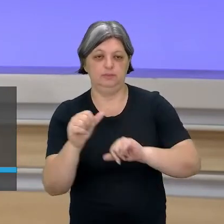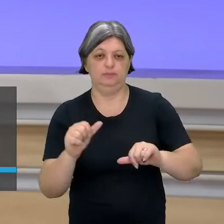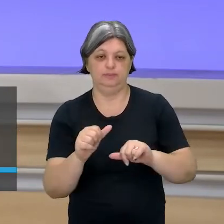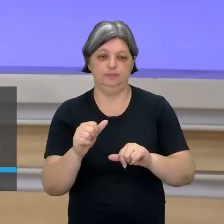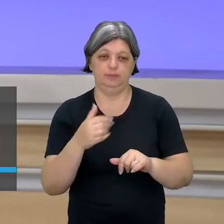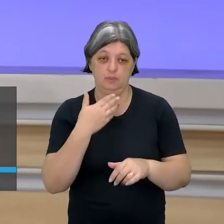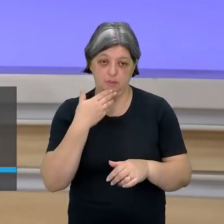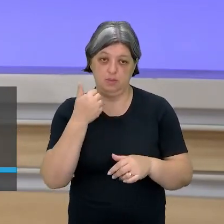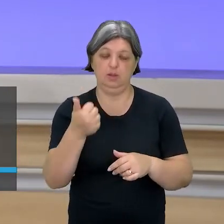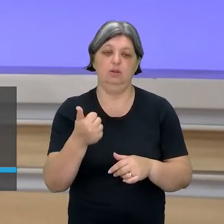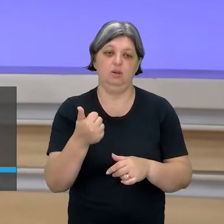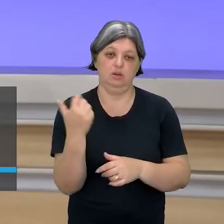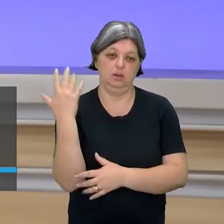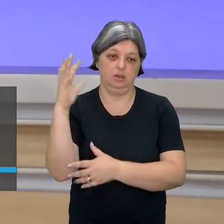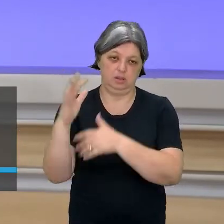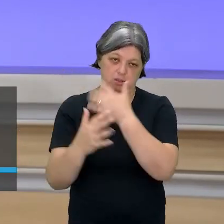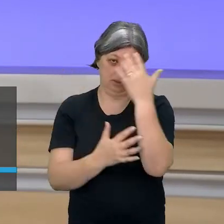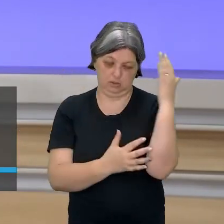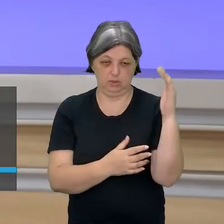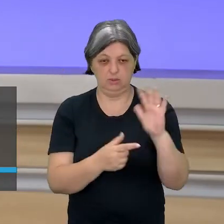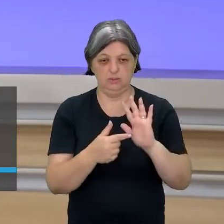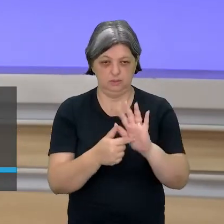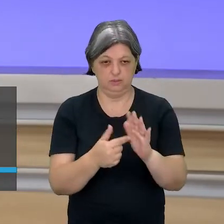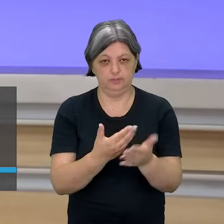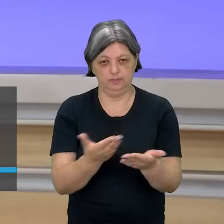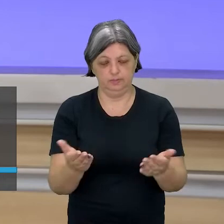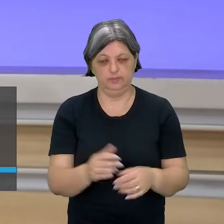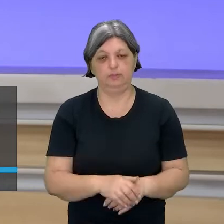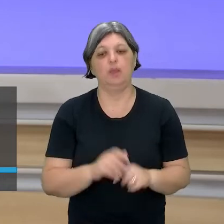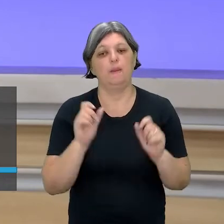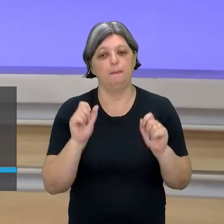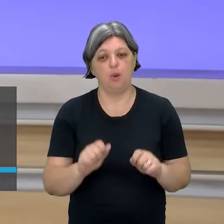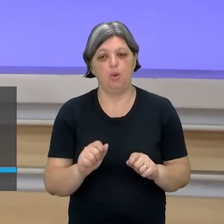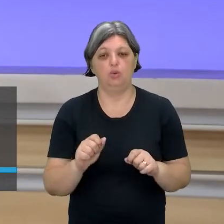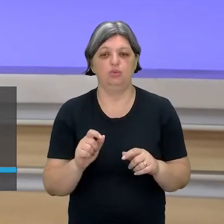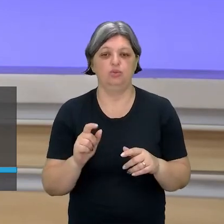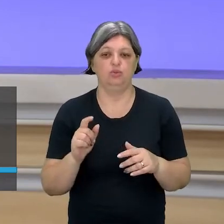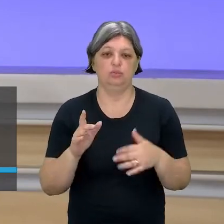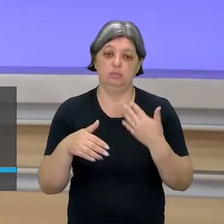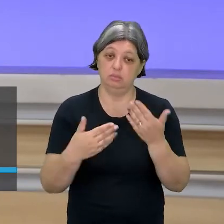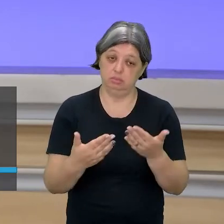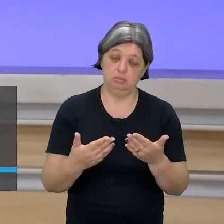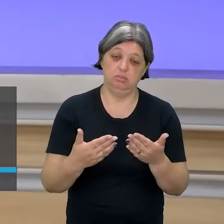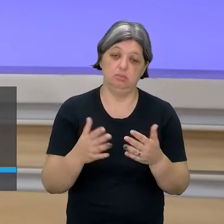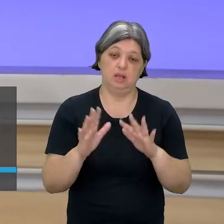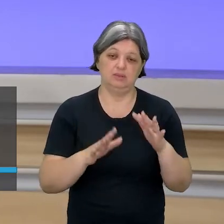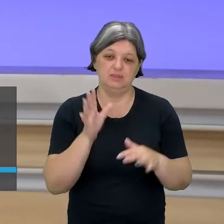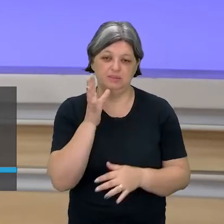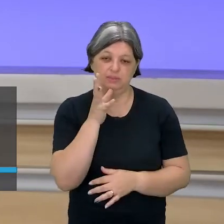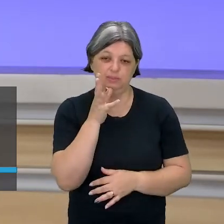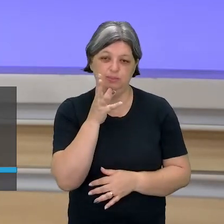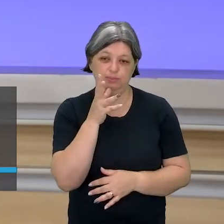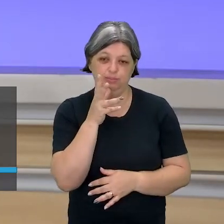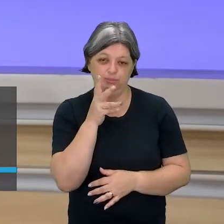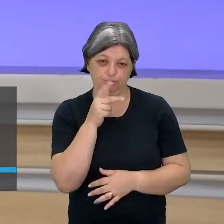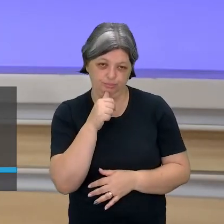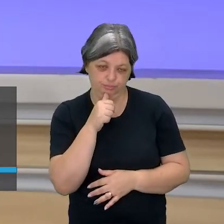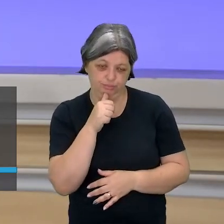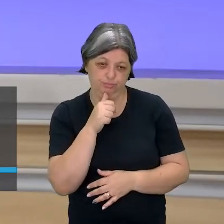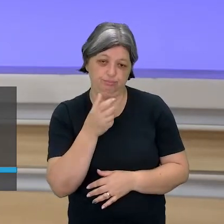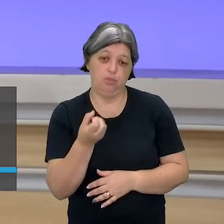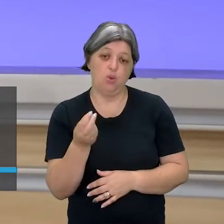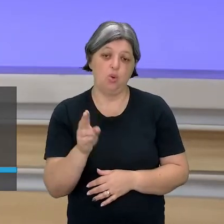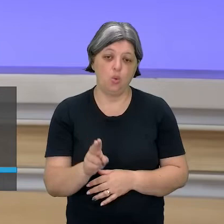gente está apontando aí para vocês. Pode ser um processo mais lento de recuperação, né? Ou pode ser